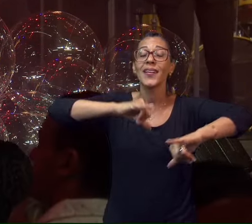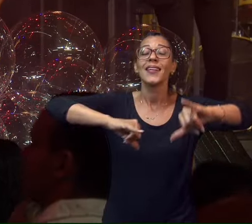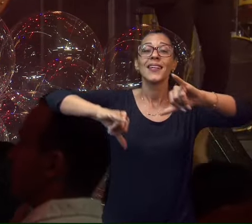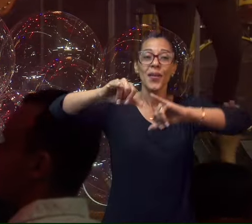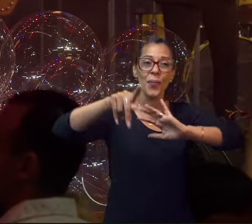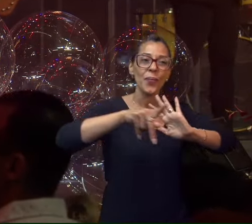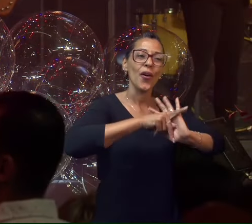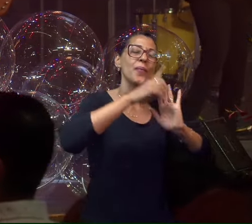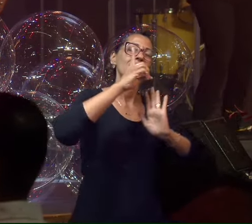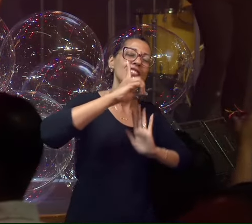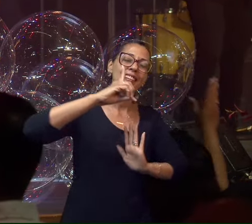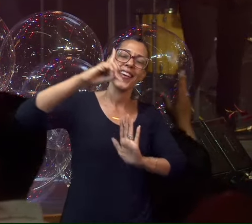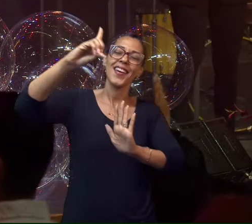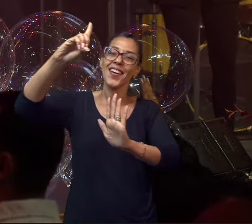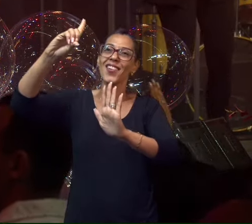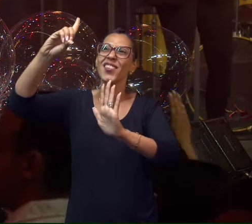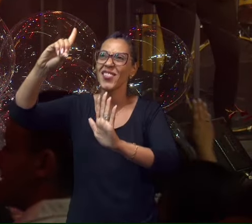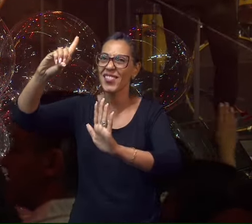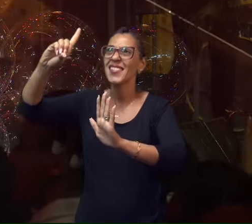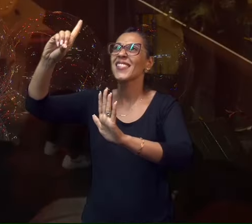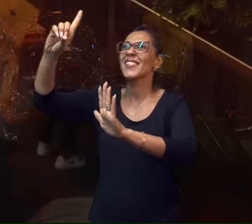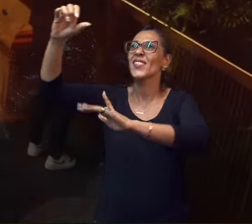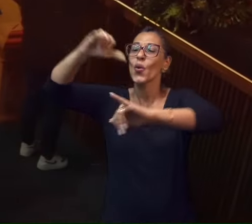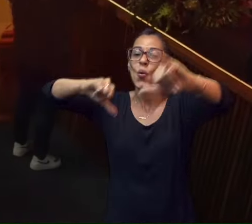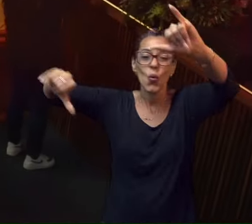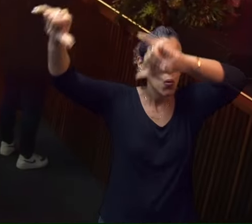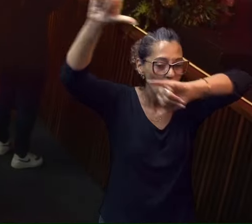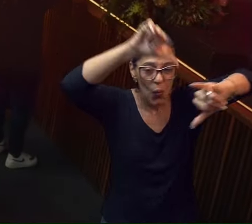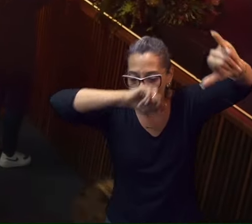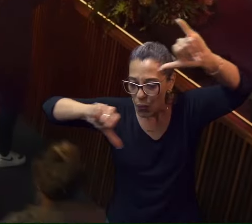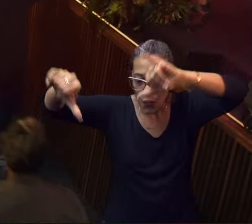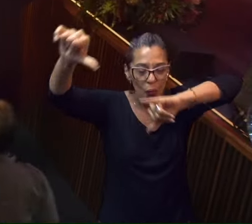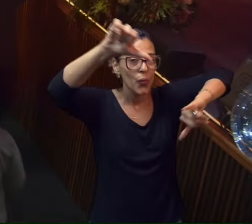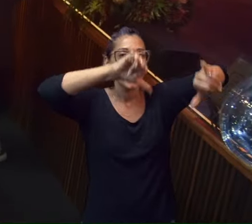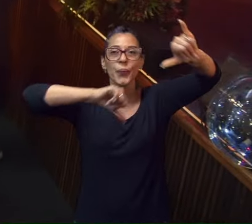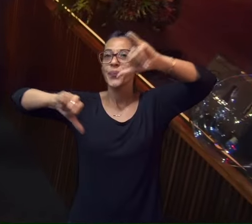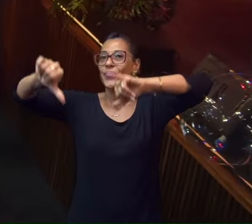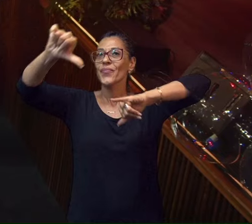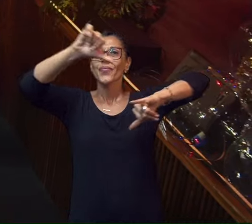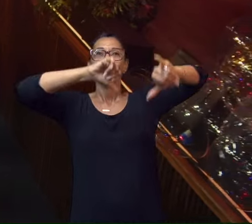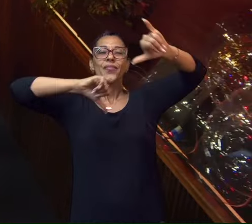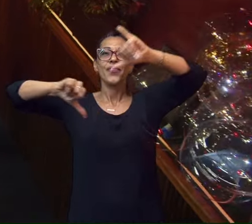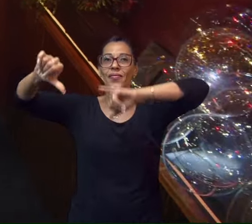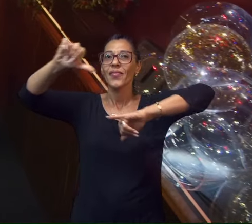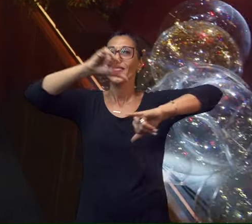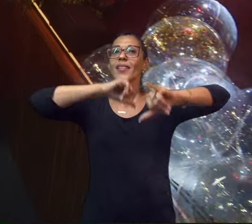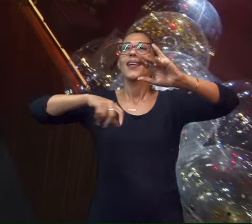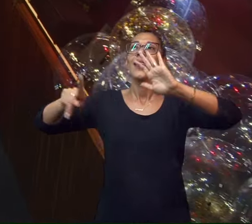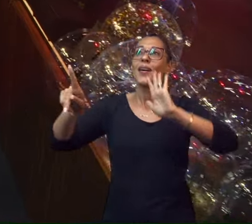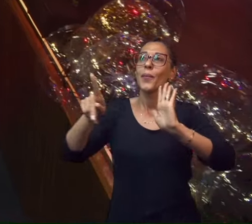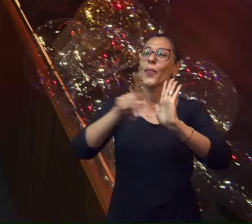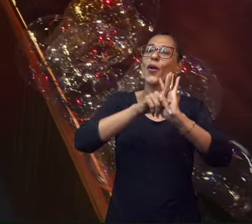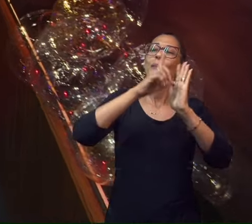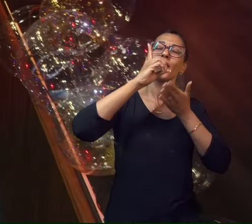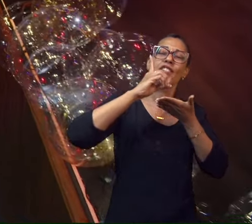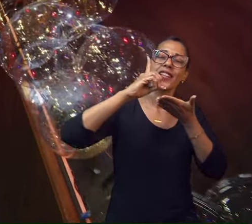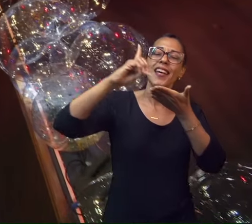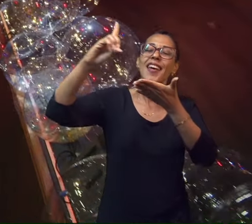neste lugar é unção é a unção de Deus que está